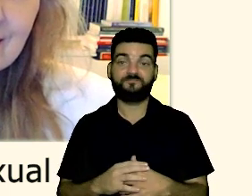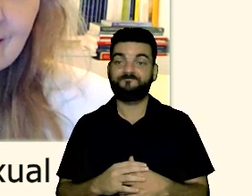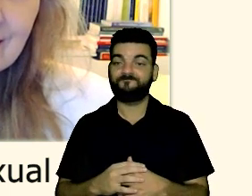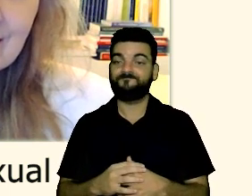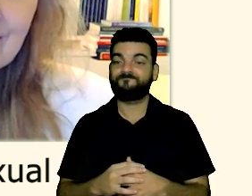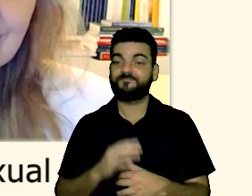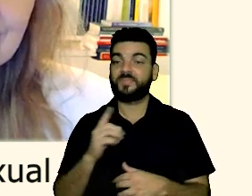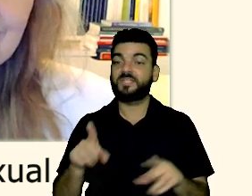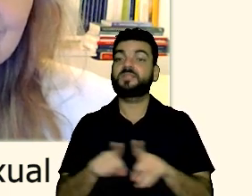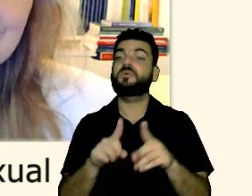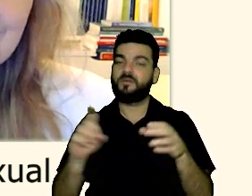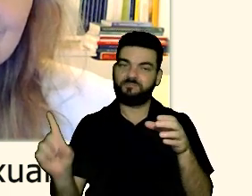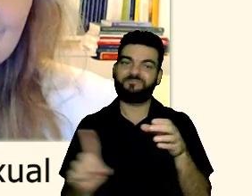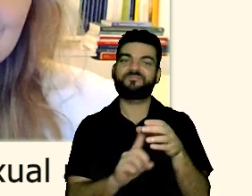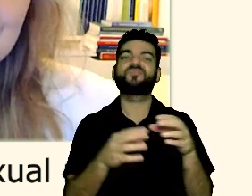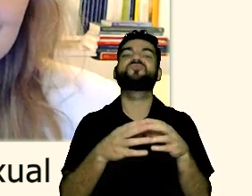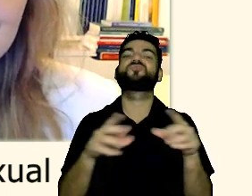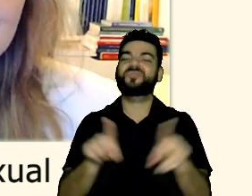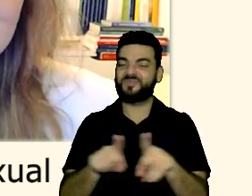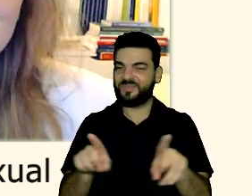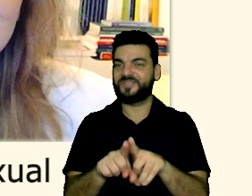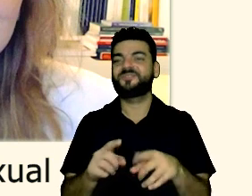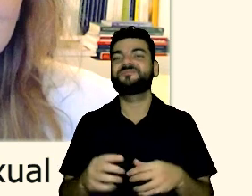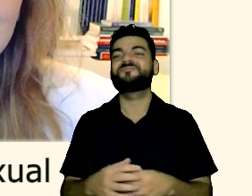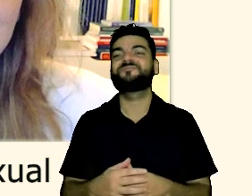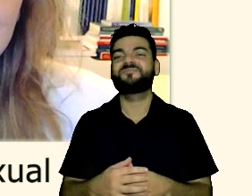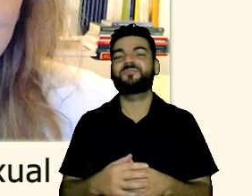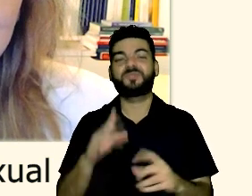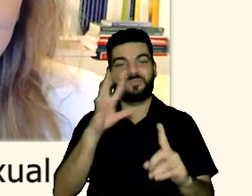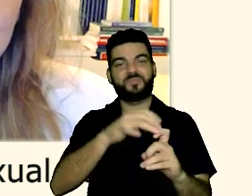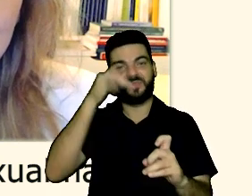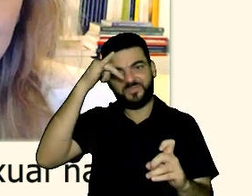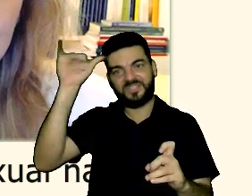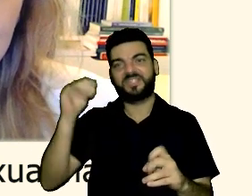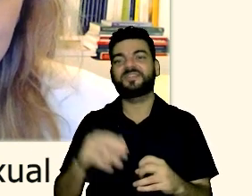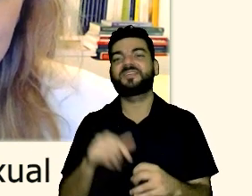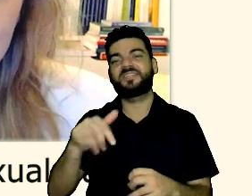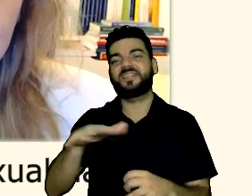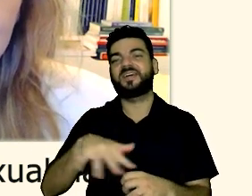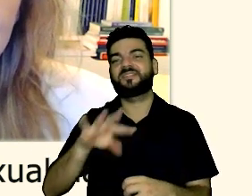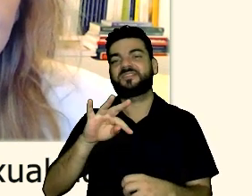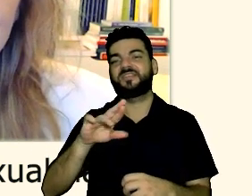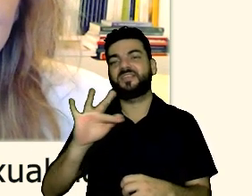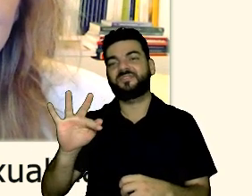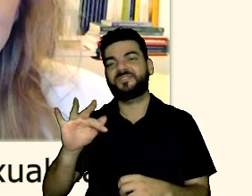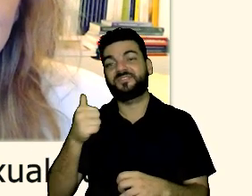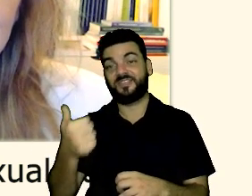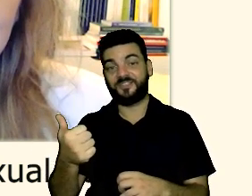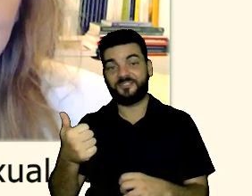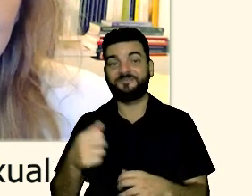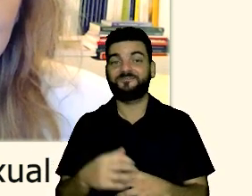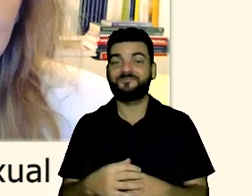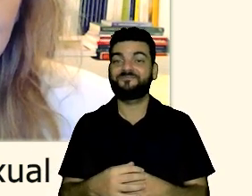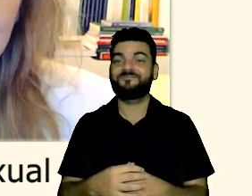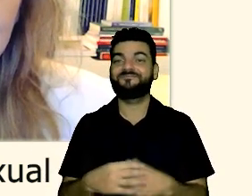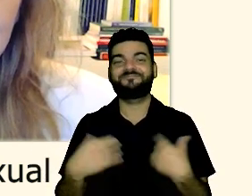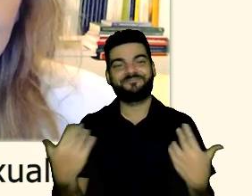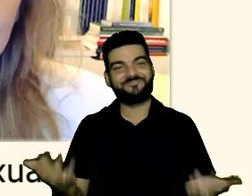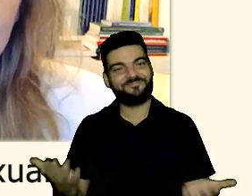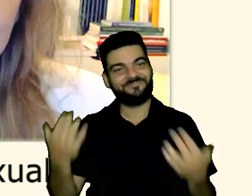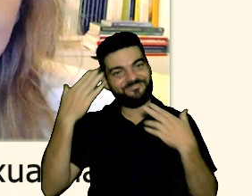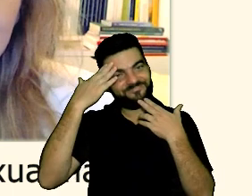de Carvalho, que é procurador regional da República, né, integrante, portanto, do Ministério Público Federal e também é membro